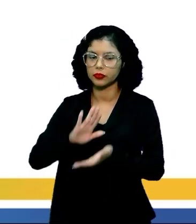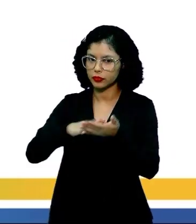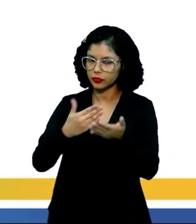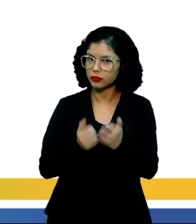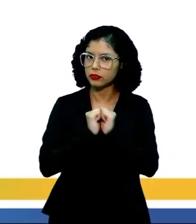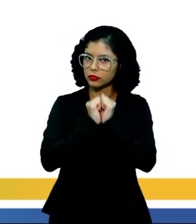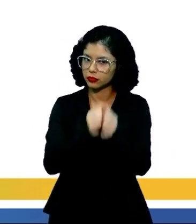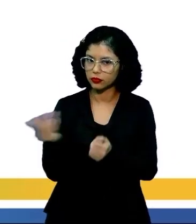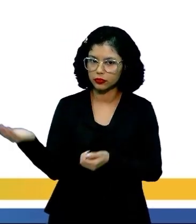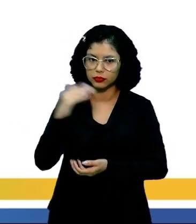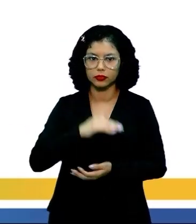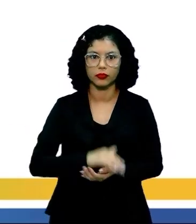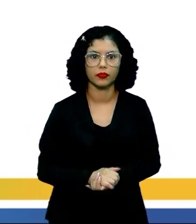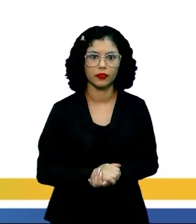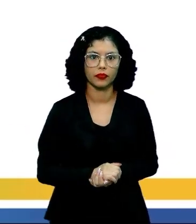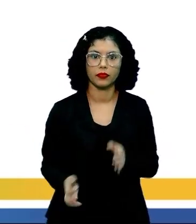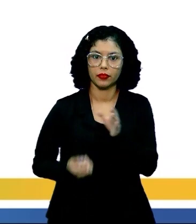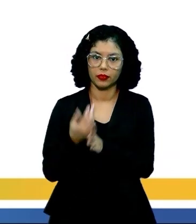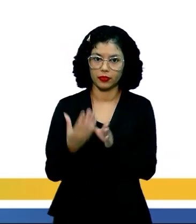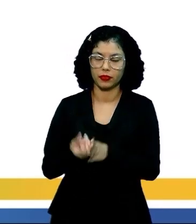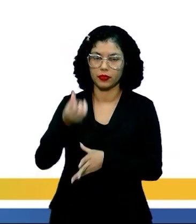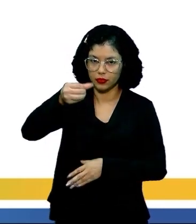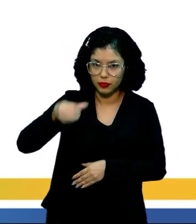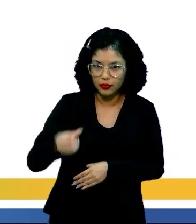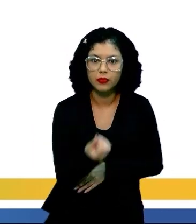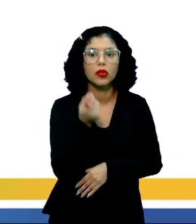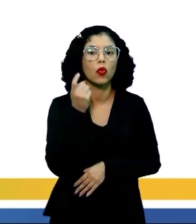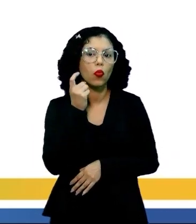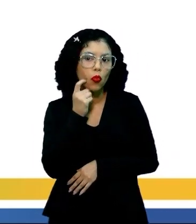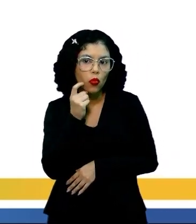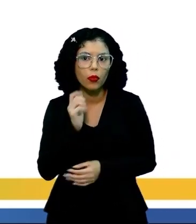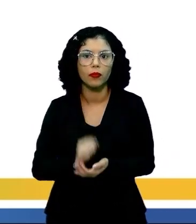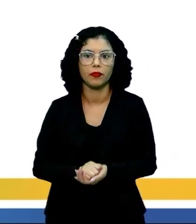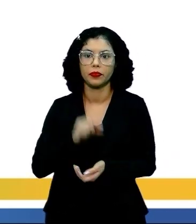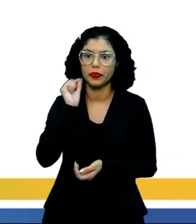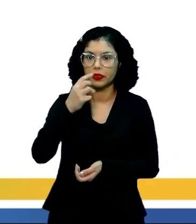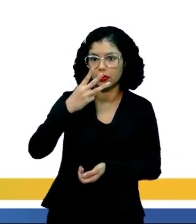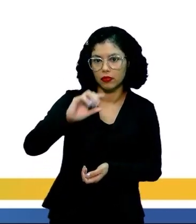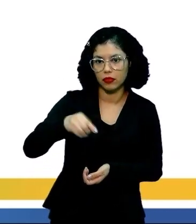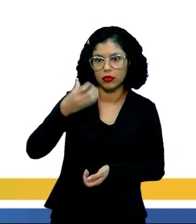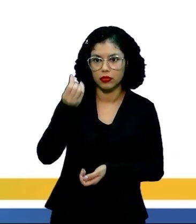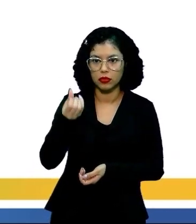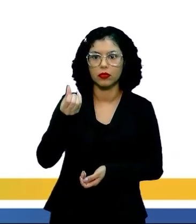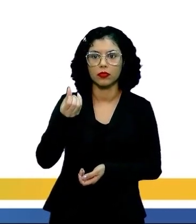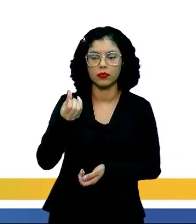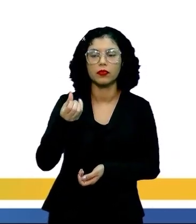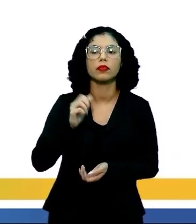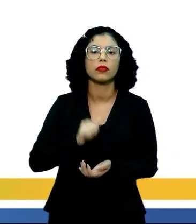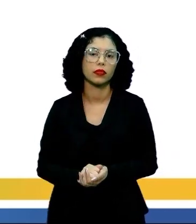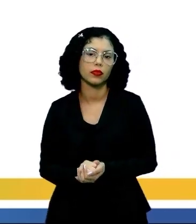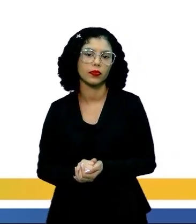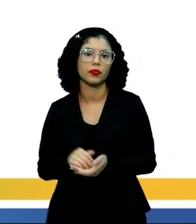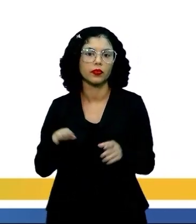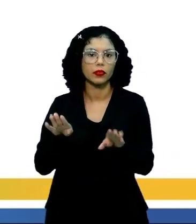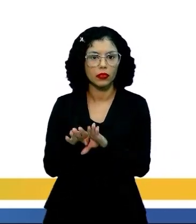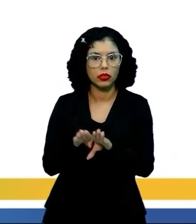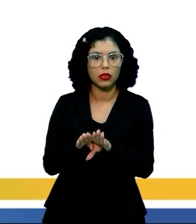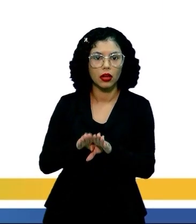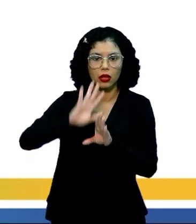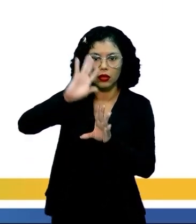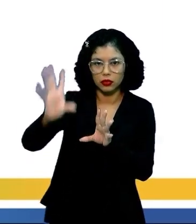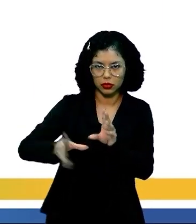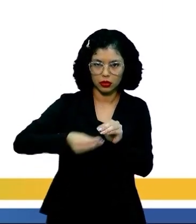interpretar comigo? A produção é de 6.000 bombons, o que demanda 3,6 kg de recheio.